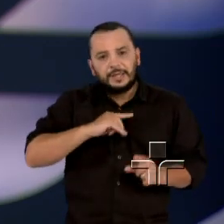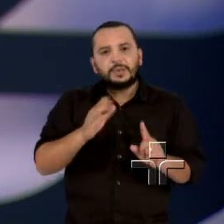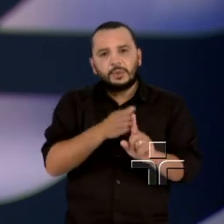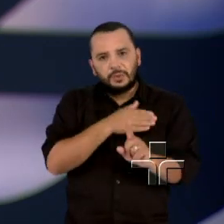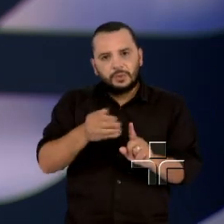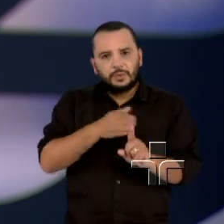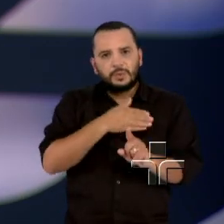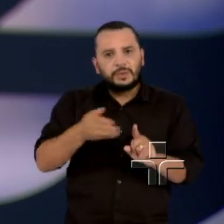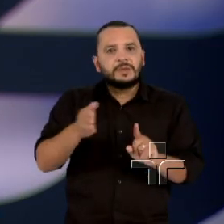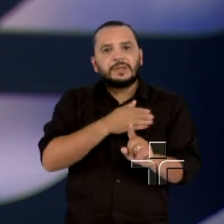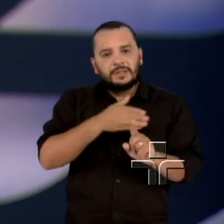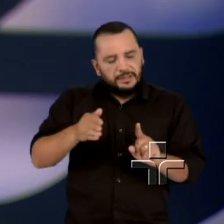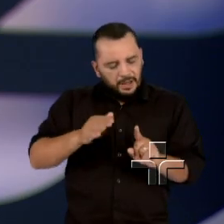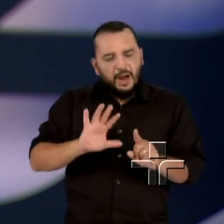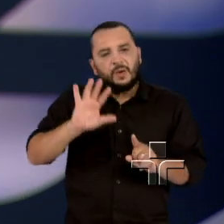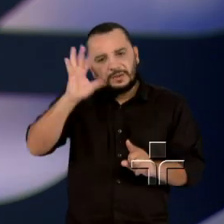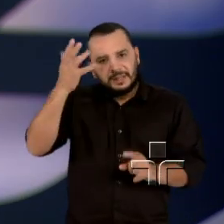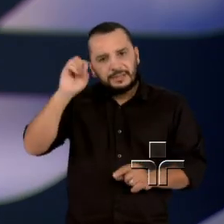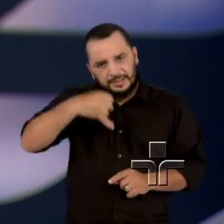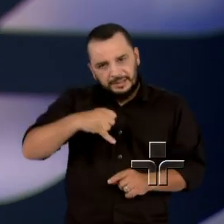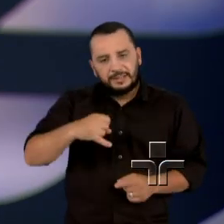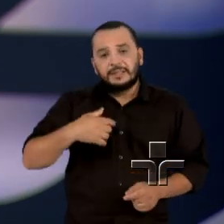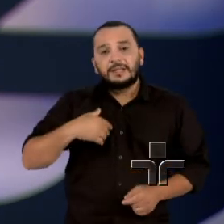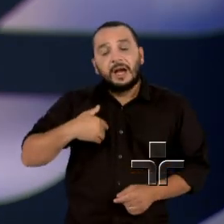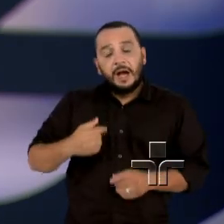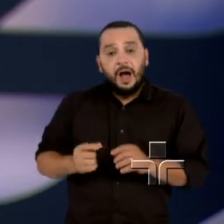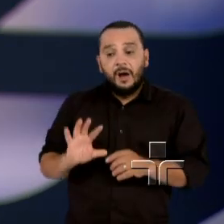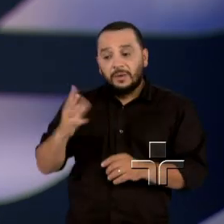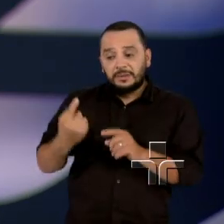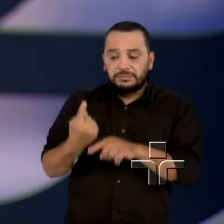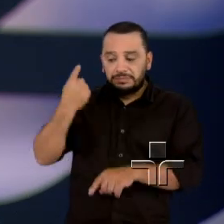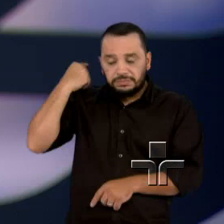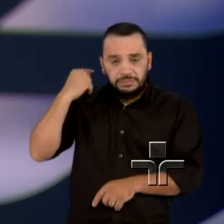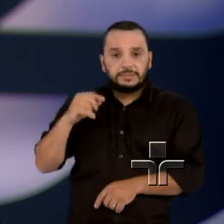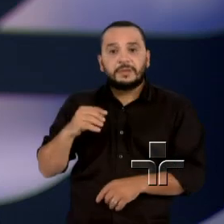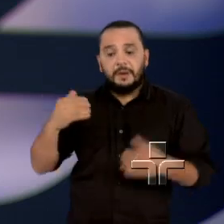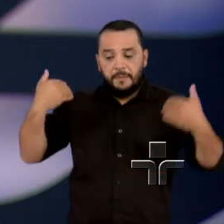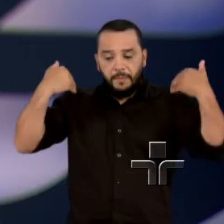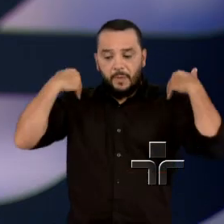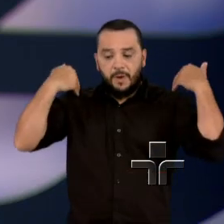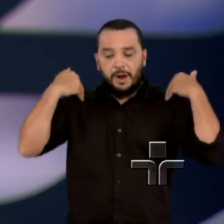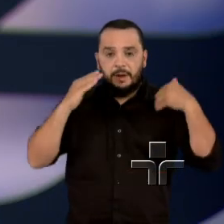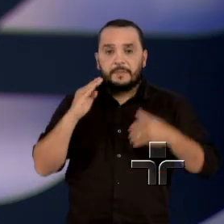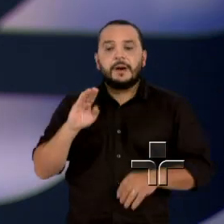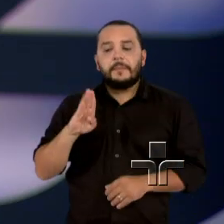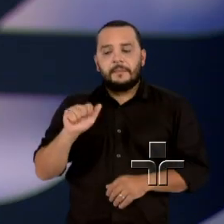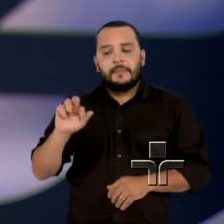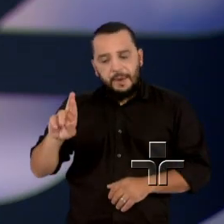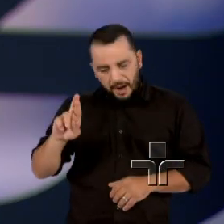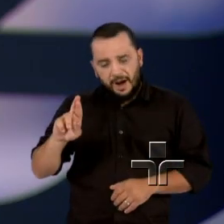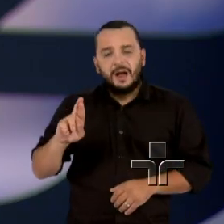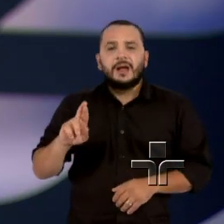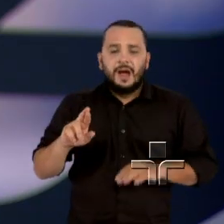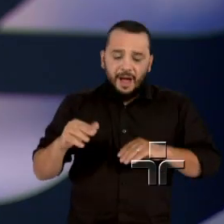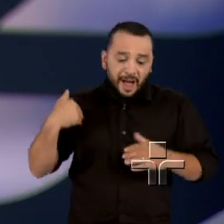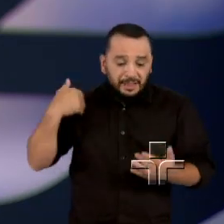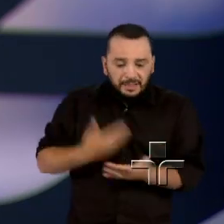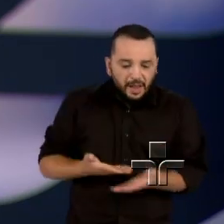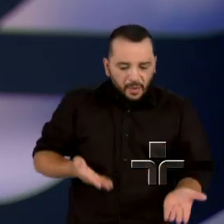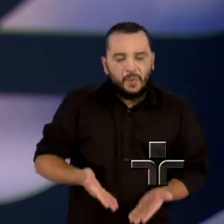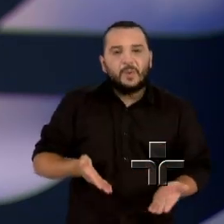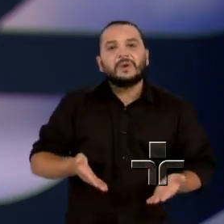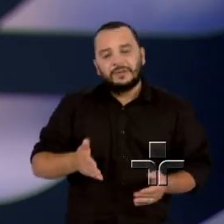generalizada. Quer dizer, o que aconteceu no Bar Bodega continua acontecendo e acho que continua acontecendo pior ainda. Quer dizer, a gente não mudou esse